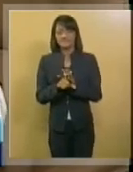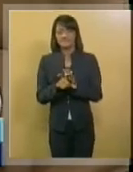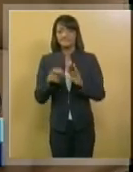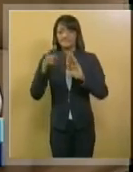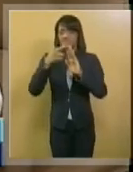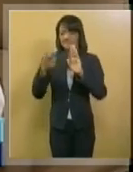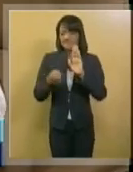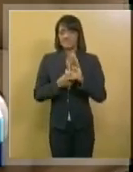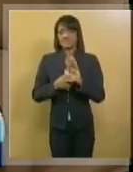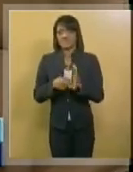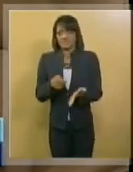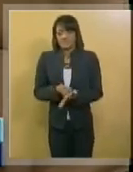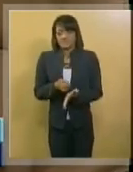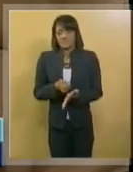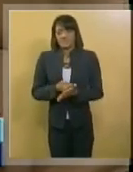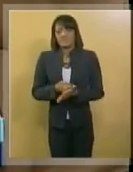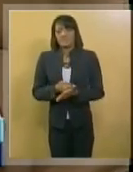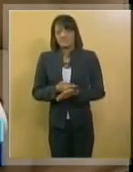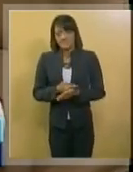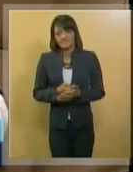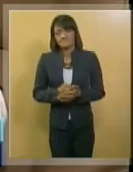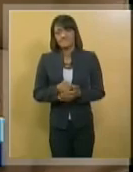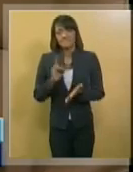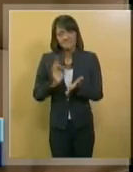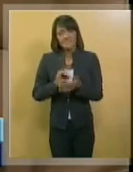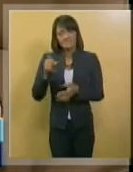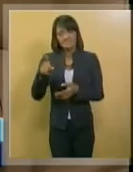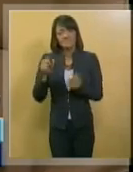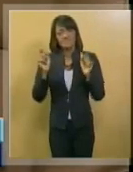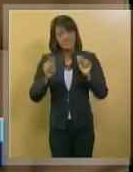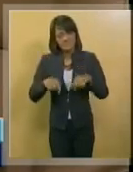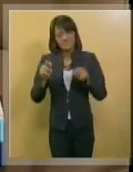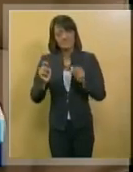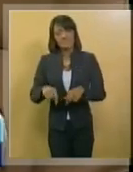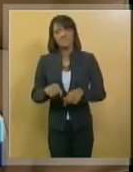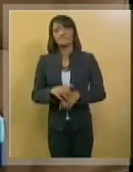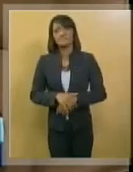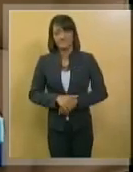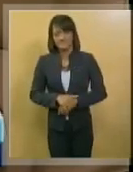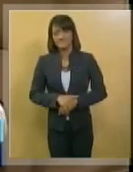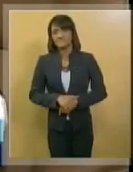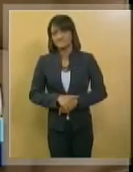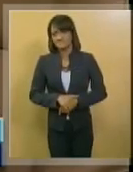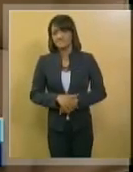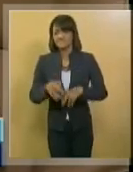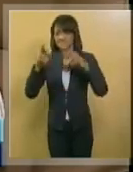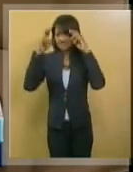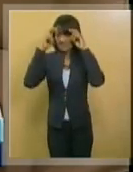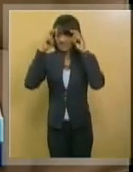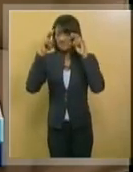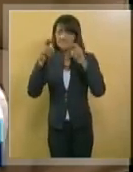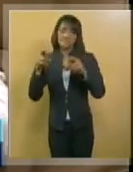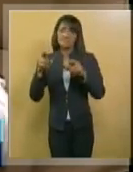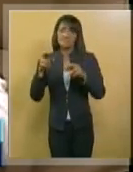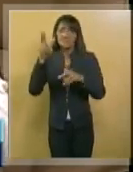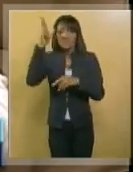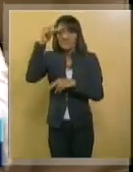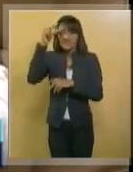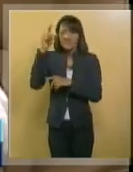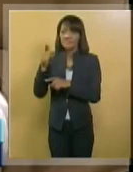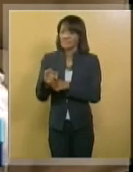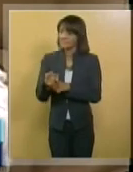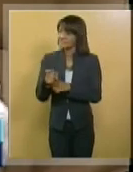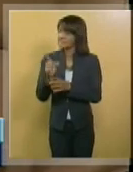imposições rígidas para que eles, de fato, possam respeitar aquele animal, que é,